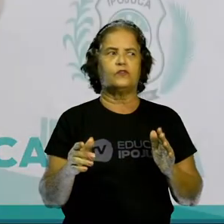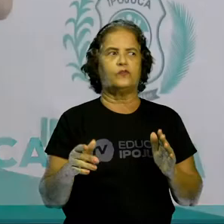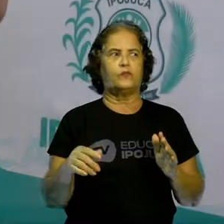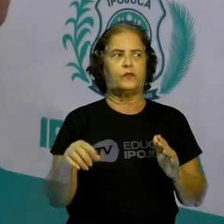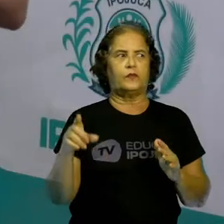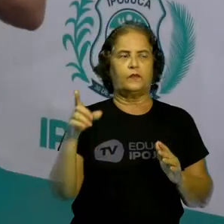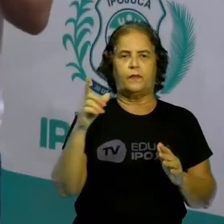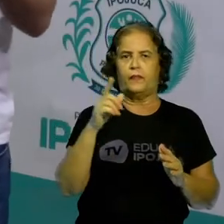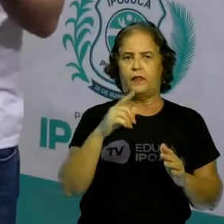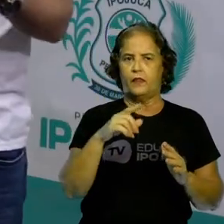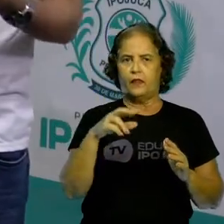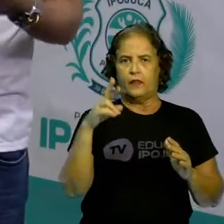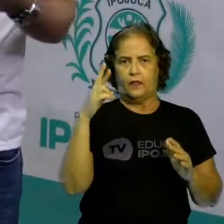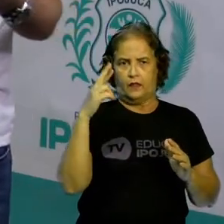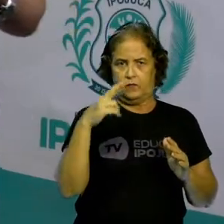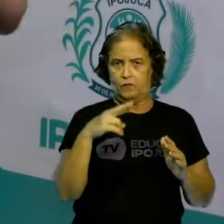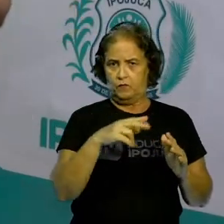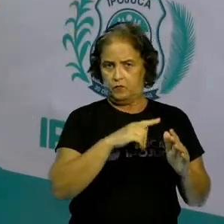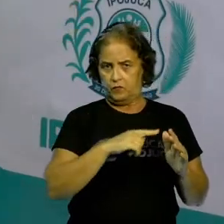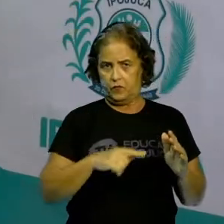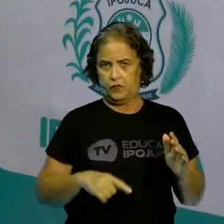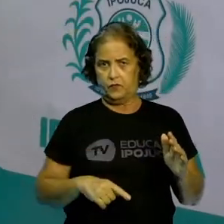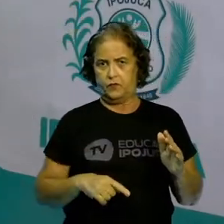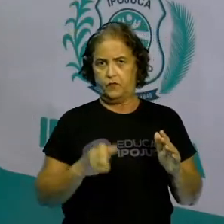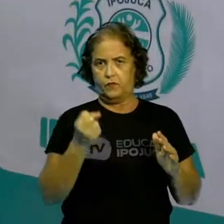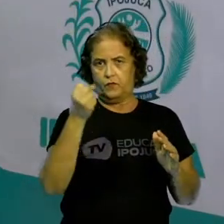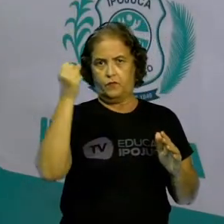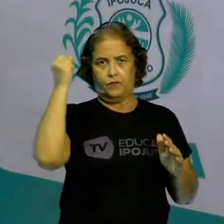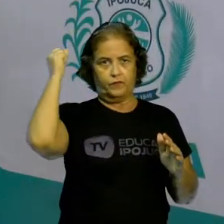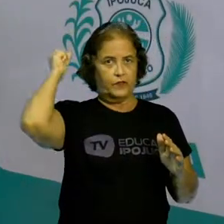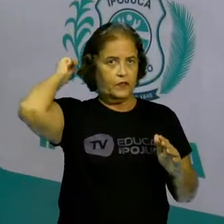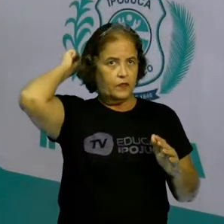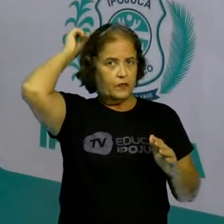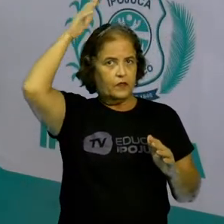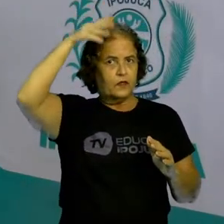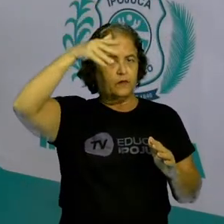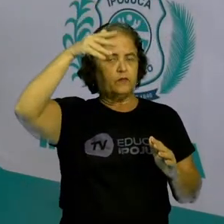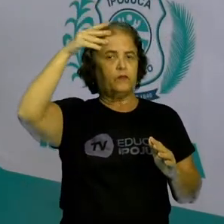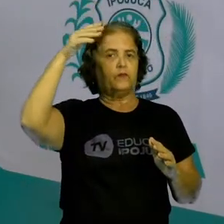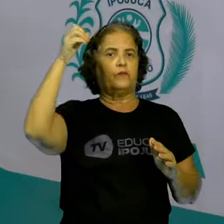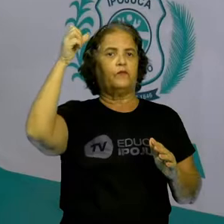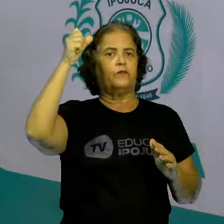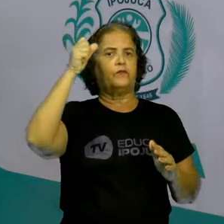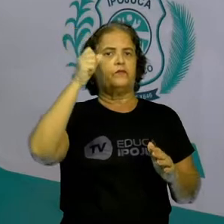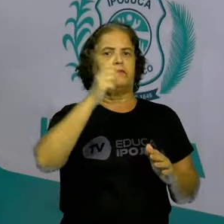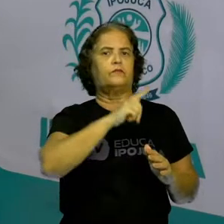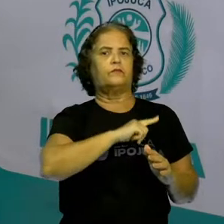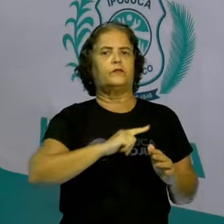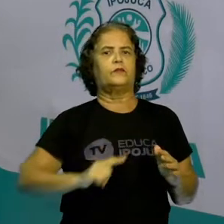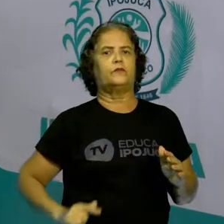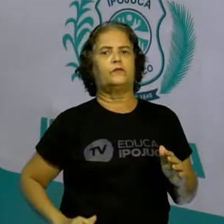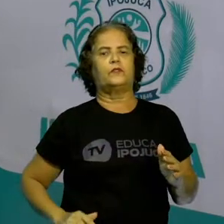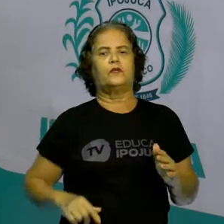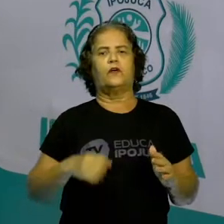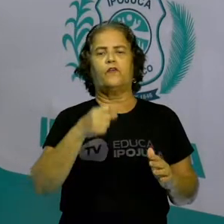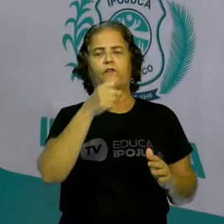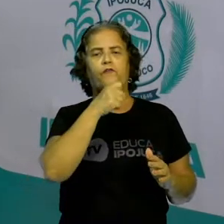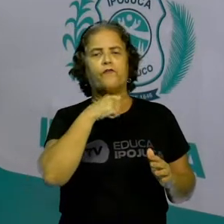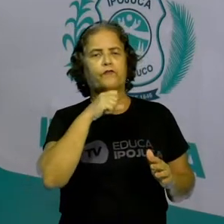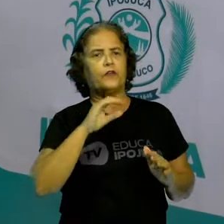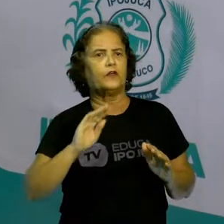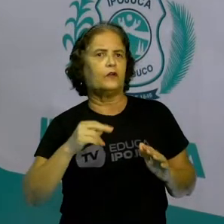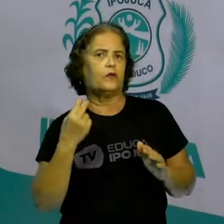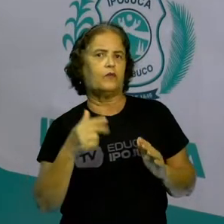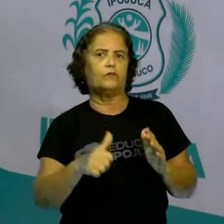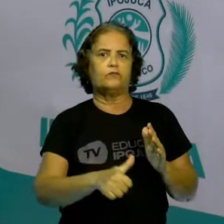é? Ou Primeira República, certo? O que é que foi a República Velha ou Primeira República? Ela é o período que